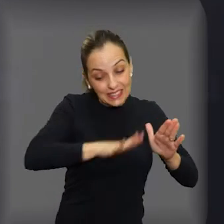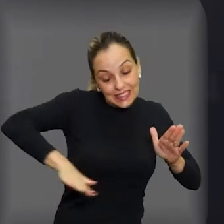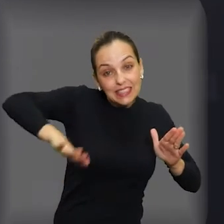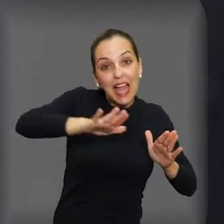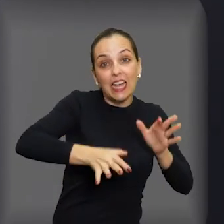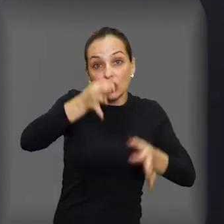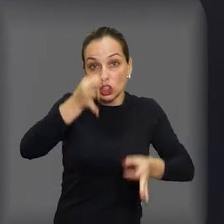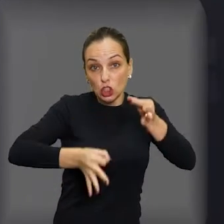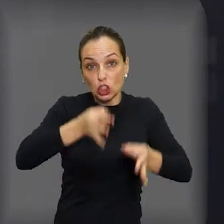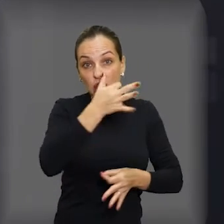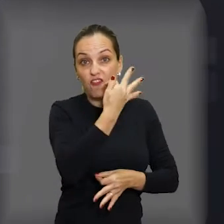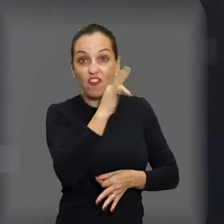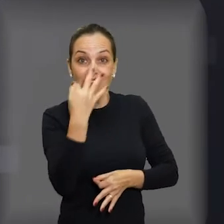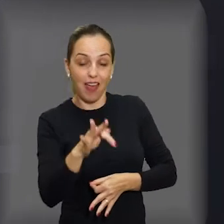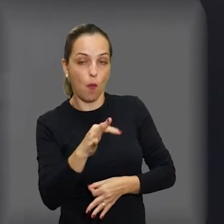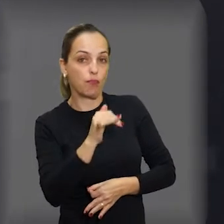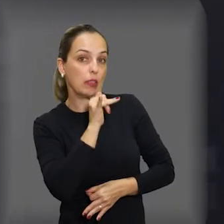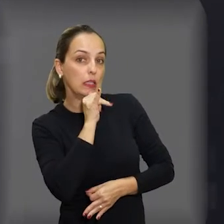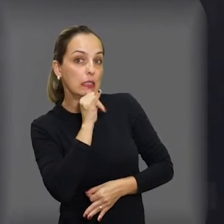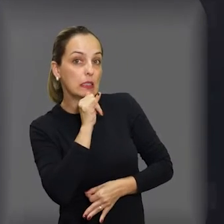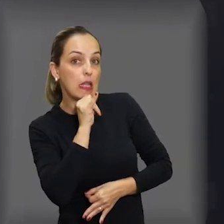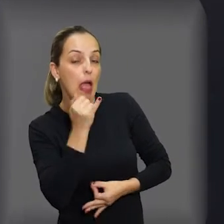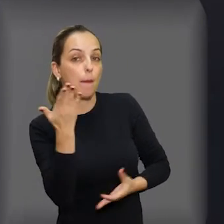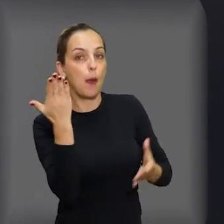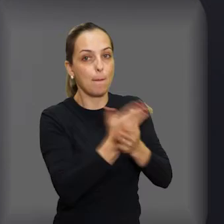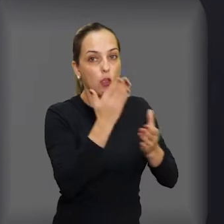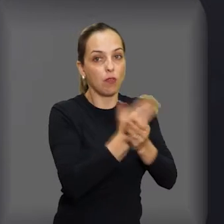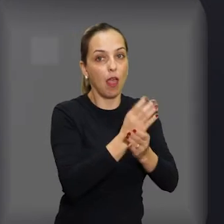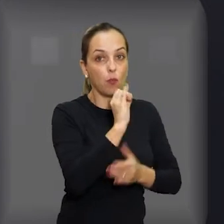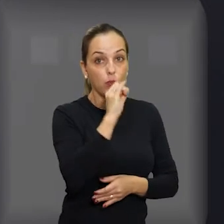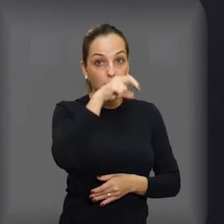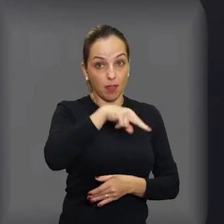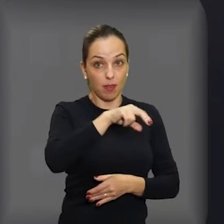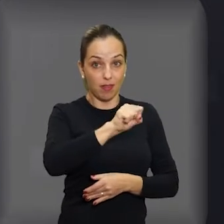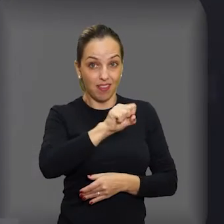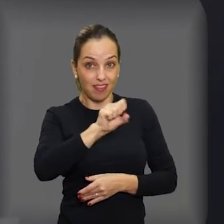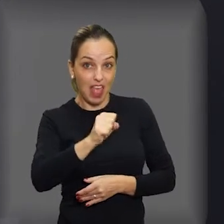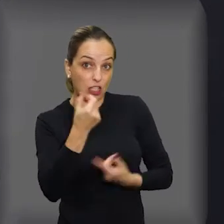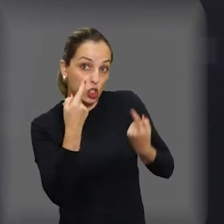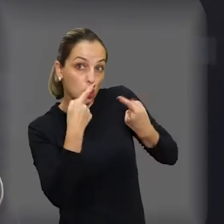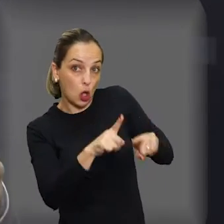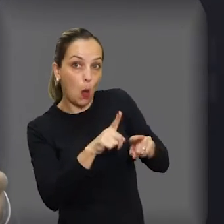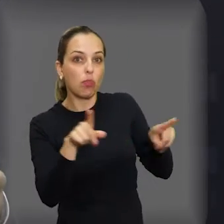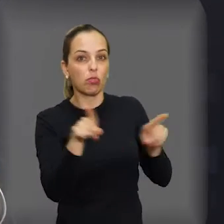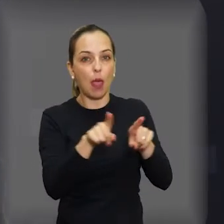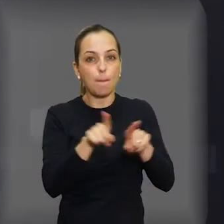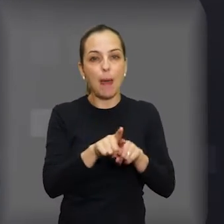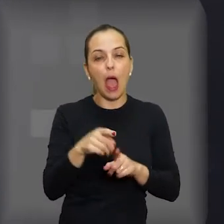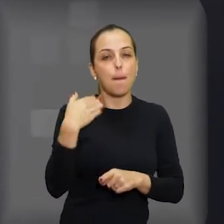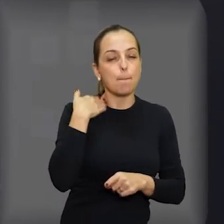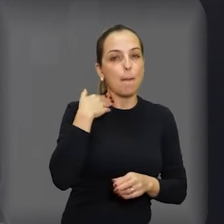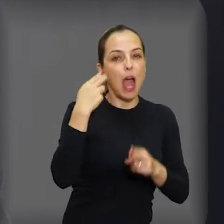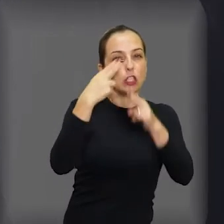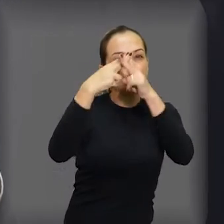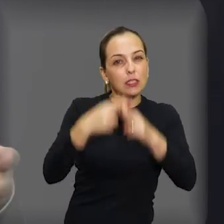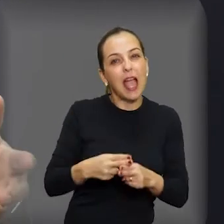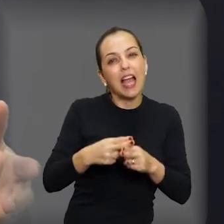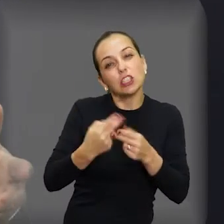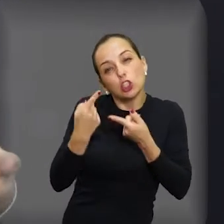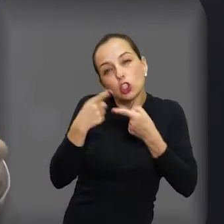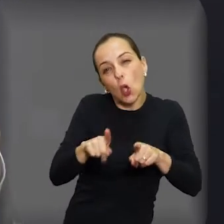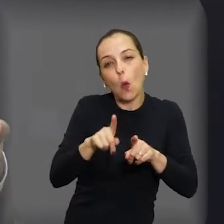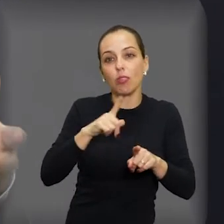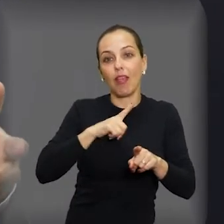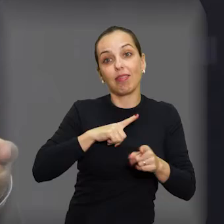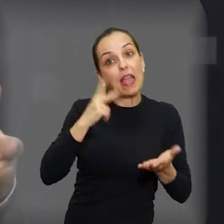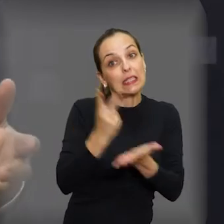ela é una, atua no Brasil todo, mas ela atua perante a Justiça Federal. Então, por exemplo, demandas contra o INSS, demanda contra a Caixa